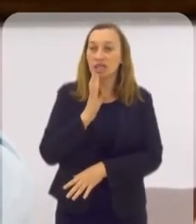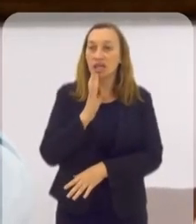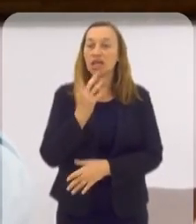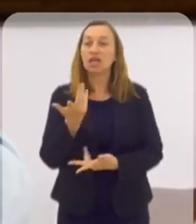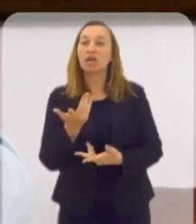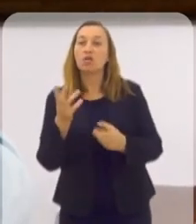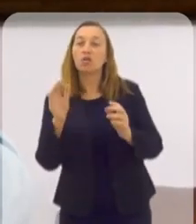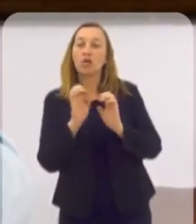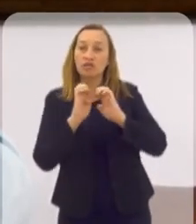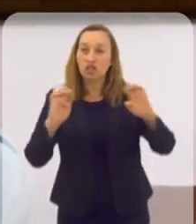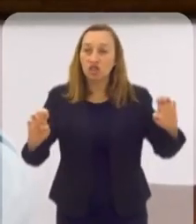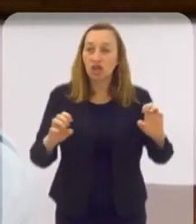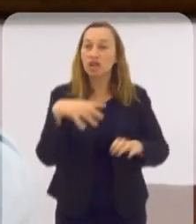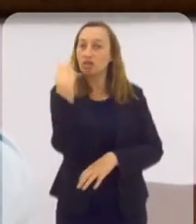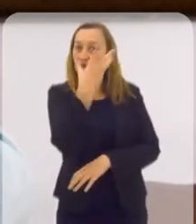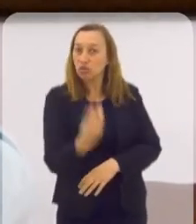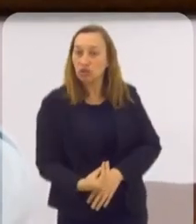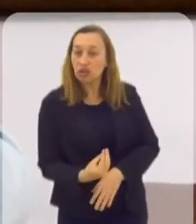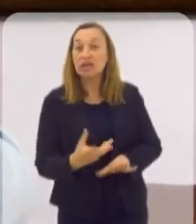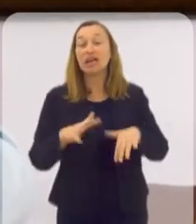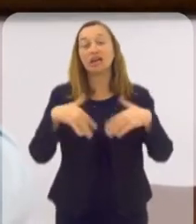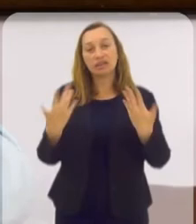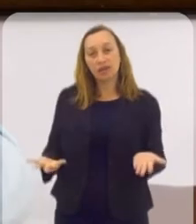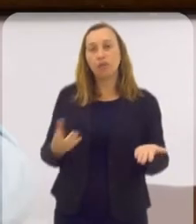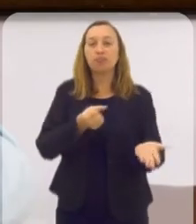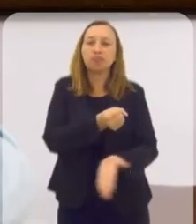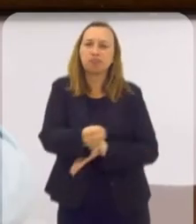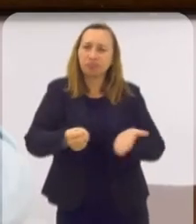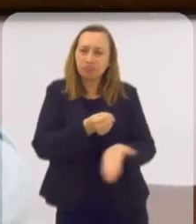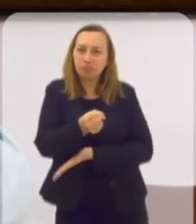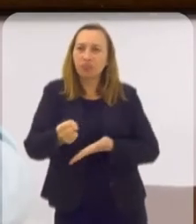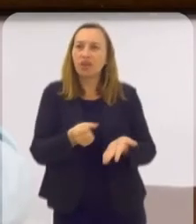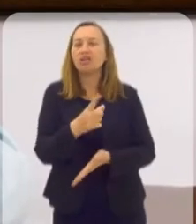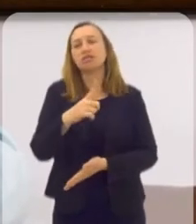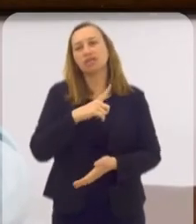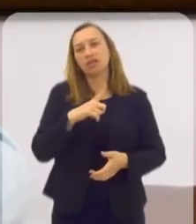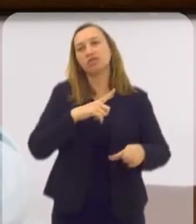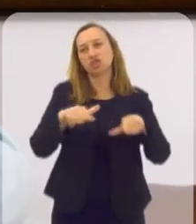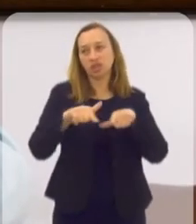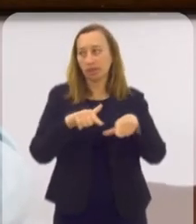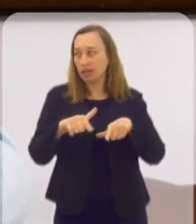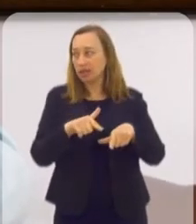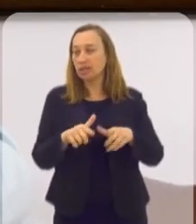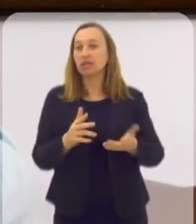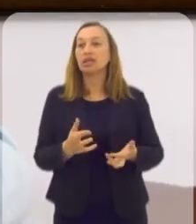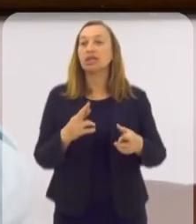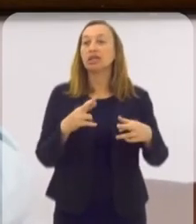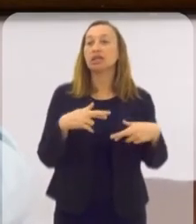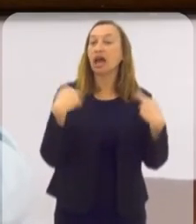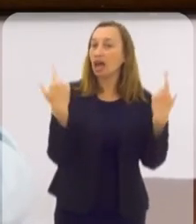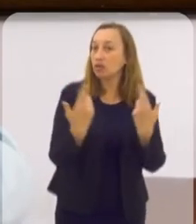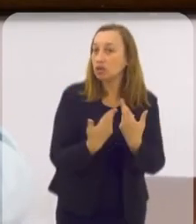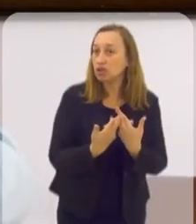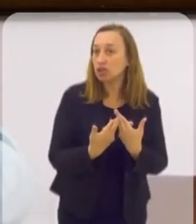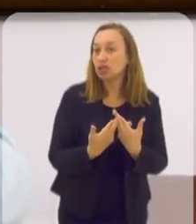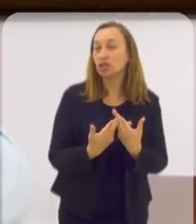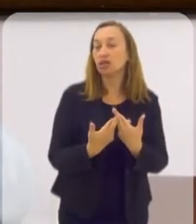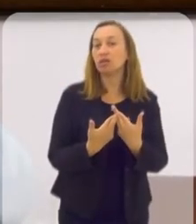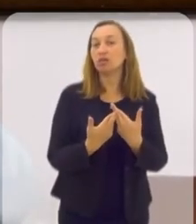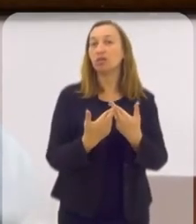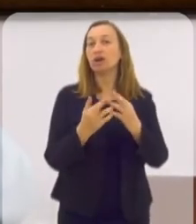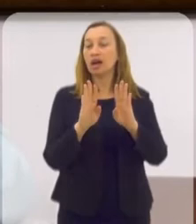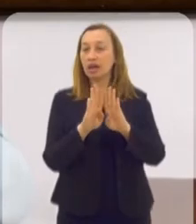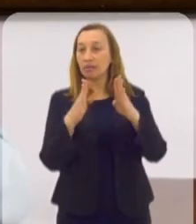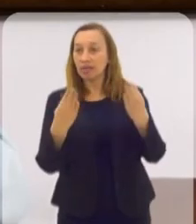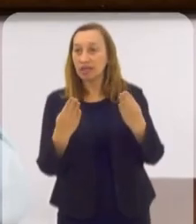evangelho, sobre o espiritismo. Então, basicamente, nós temos esses trabalhos. Na reunião pública, a gente